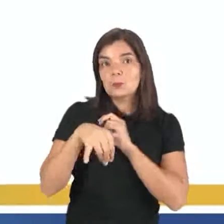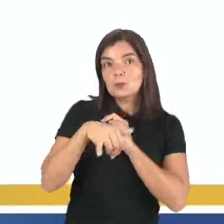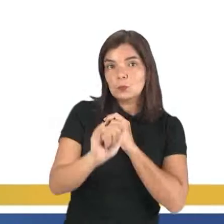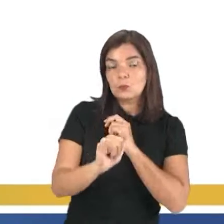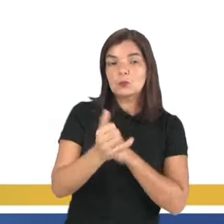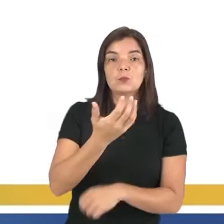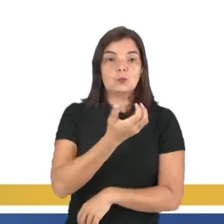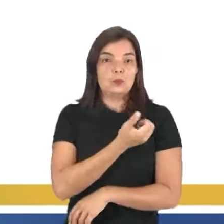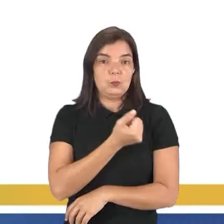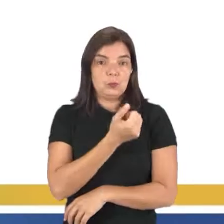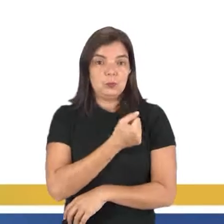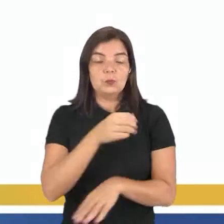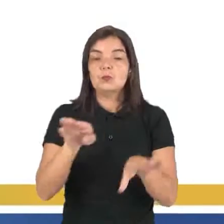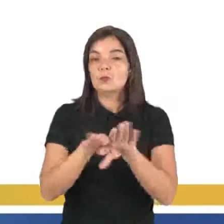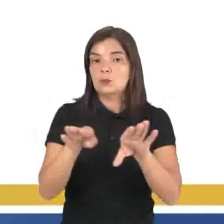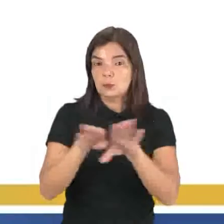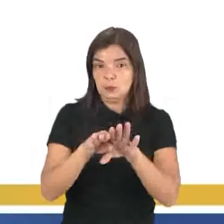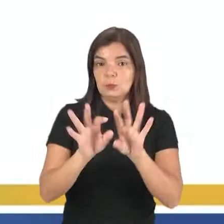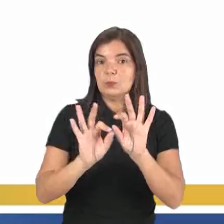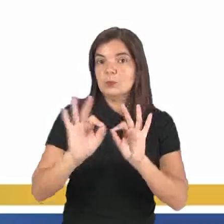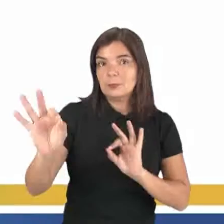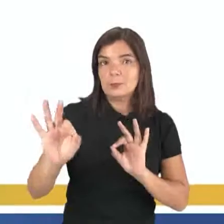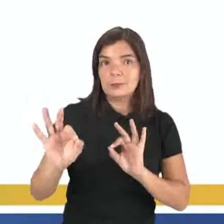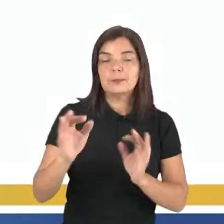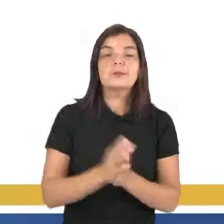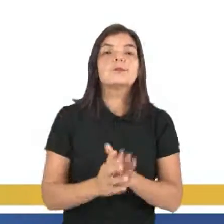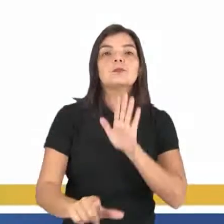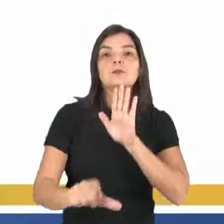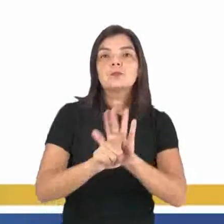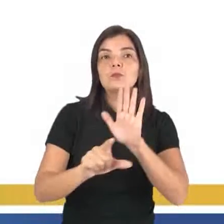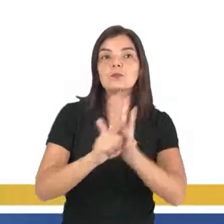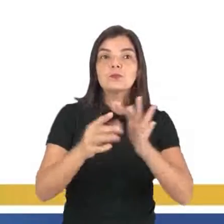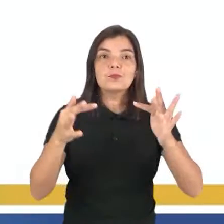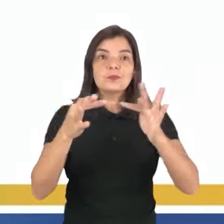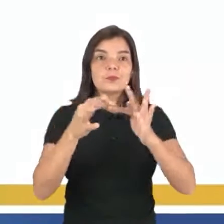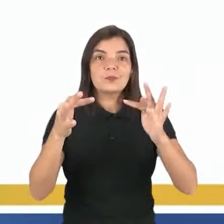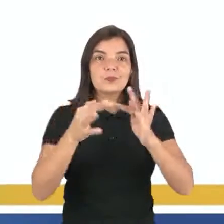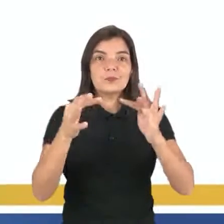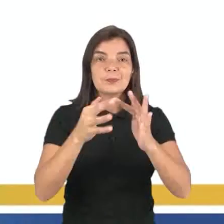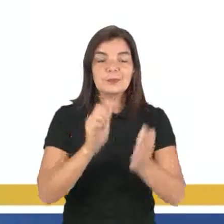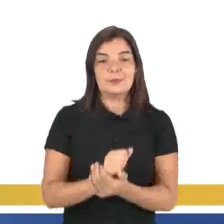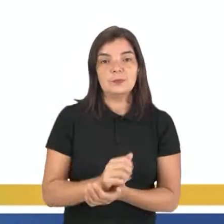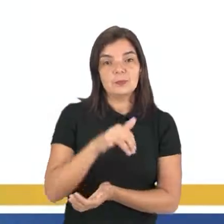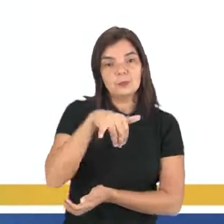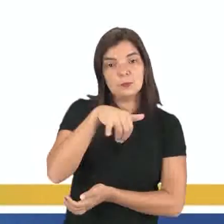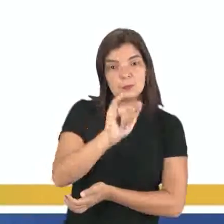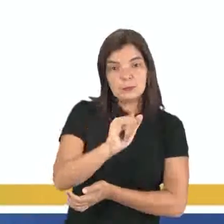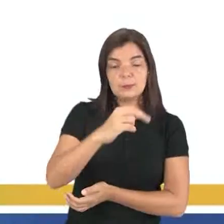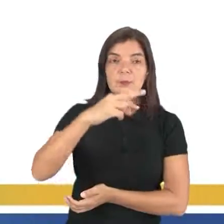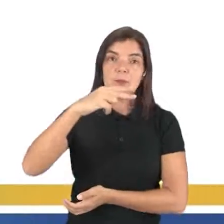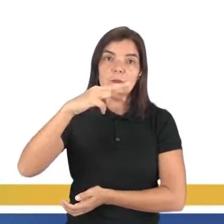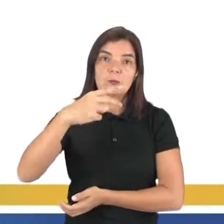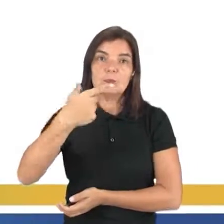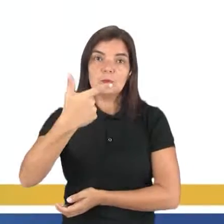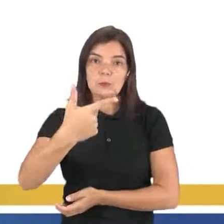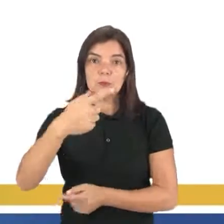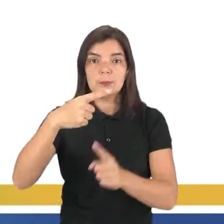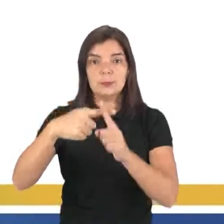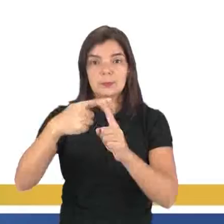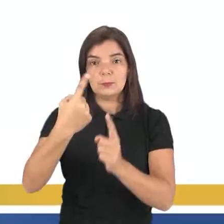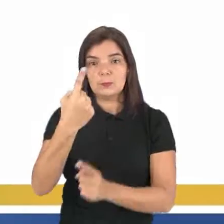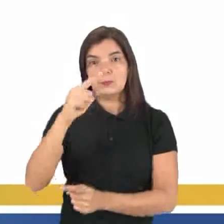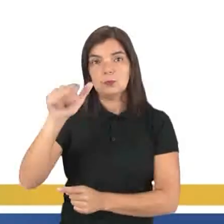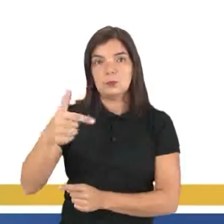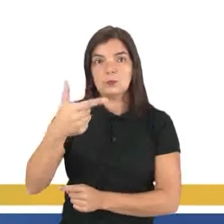o valor da corrida, escrevemos a lei de função em questão através da expressão y igual a 2